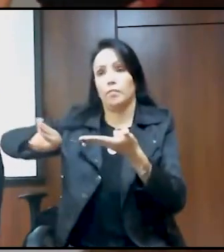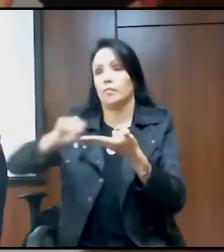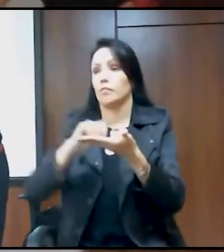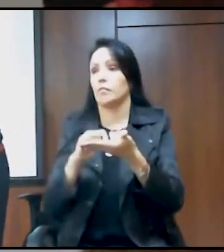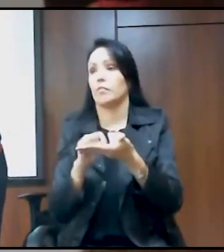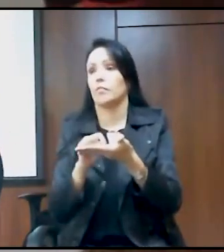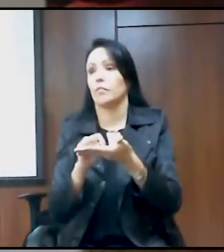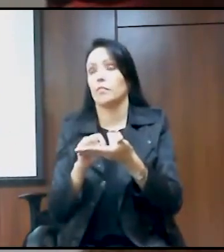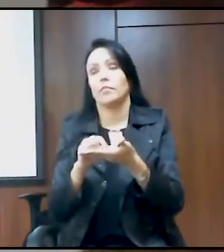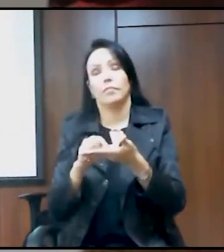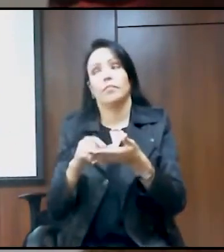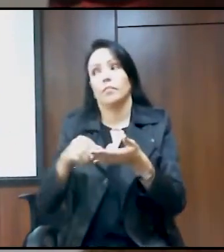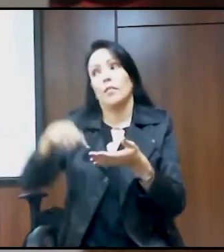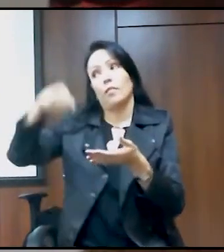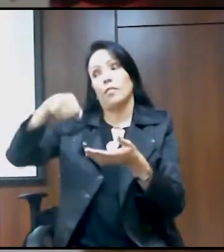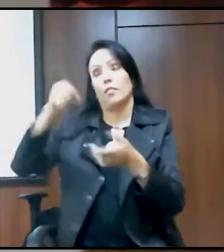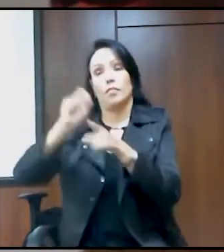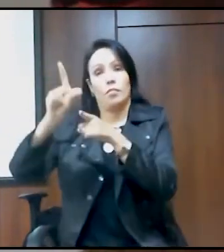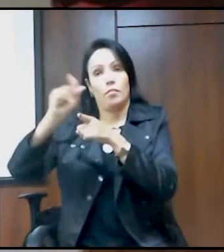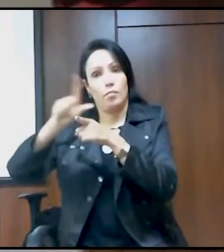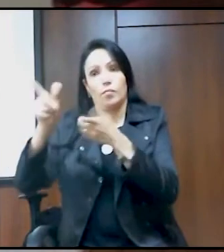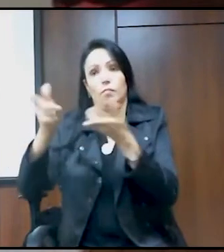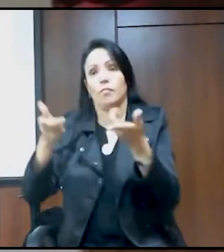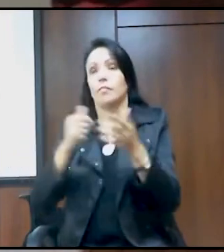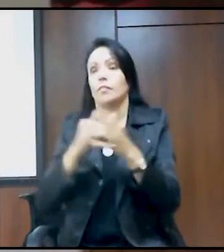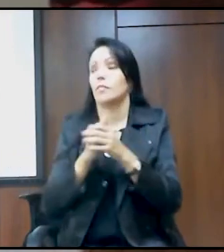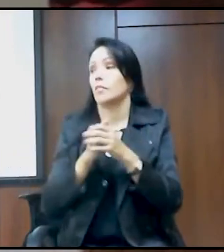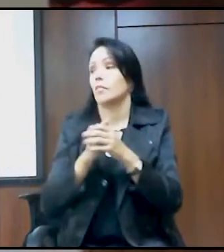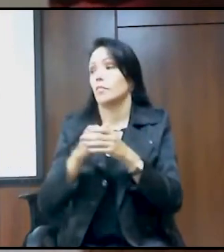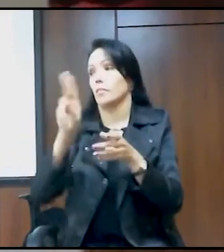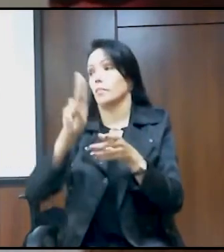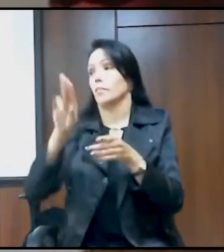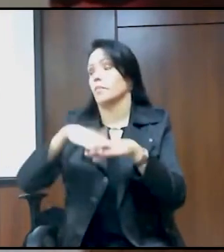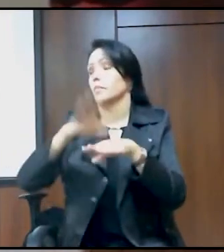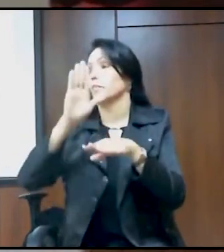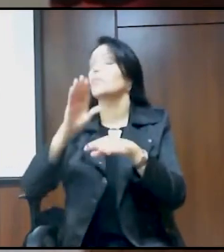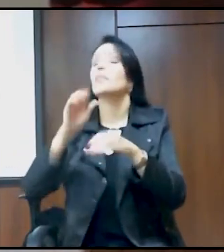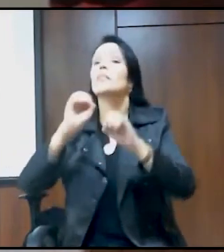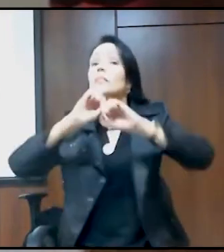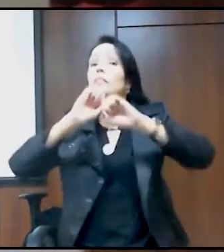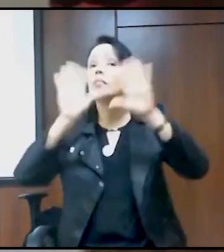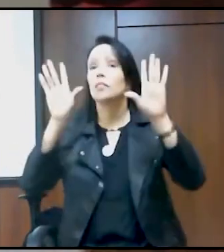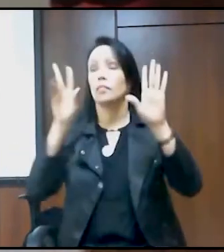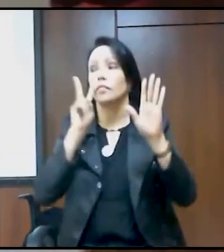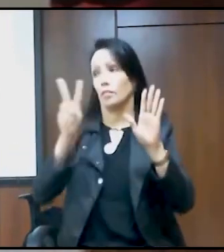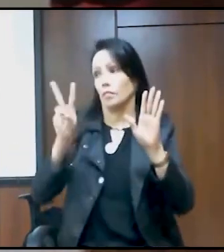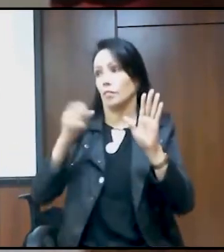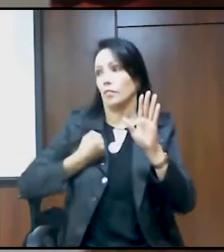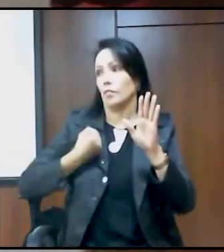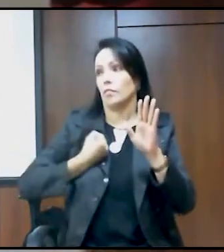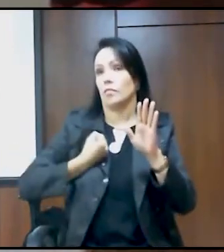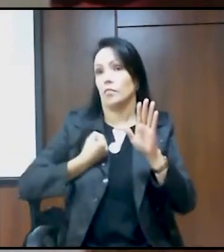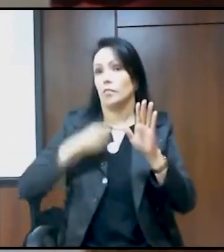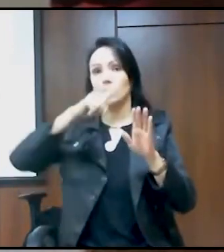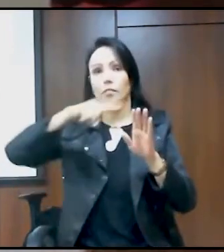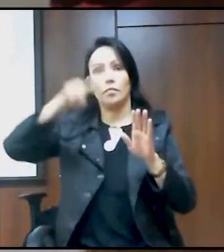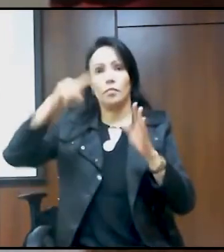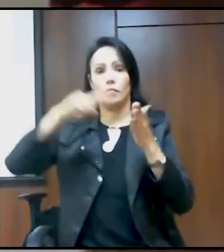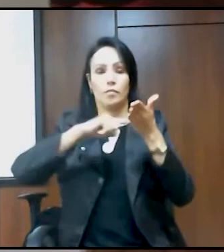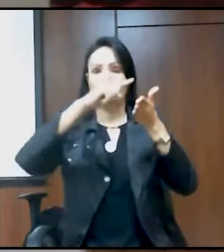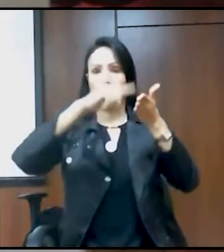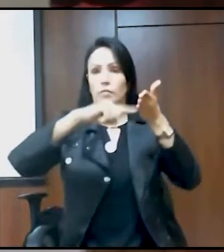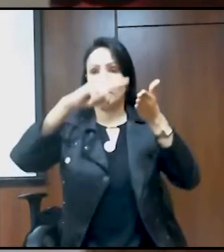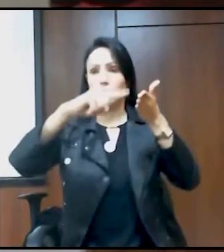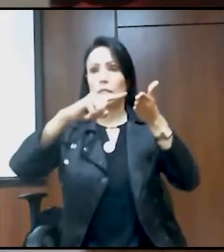mais o Bolsa Aluguel, né? O auxílio aluguel. E isso fica muito claro quando a gente olha os números, né? Aqui 2011